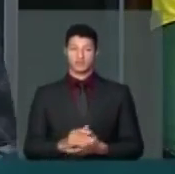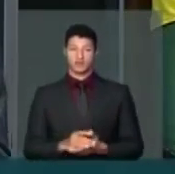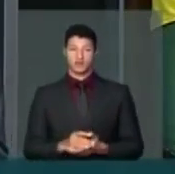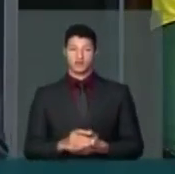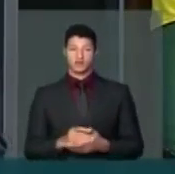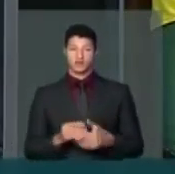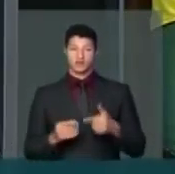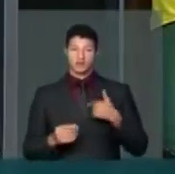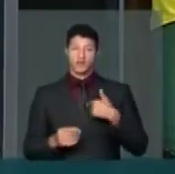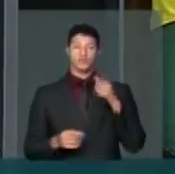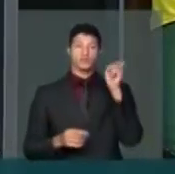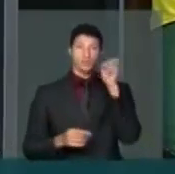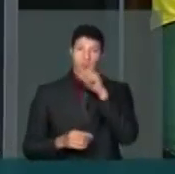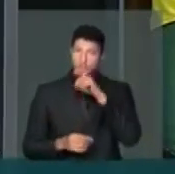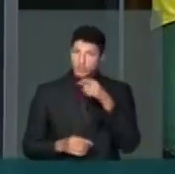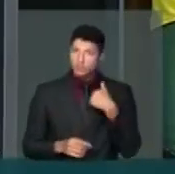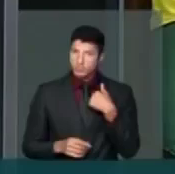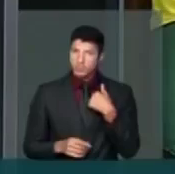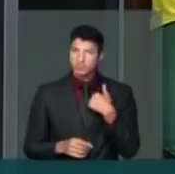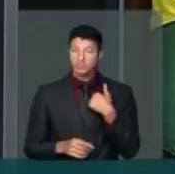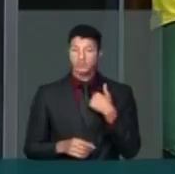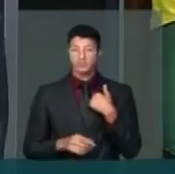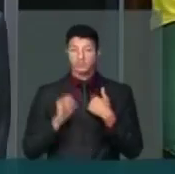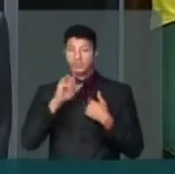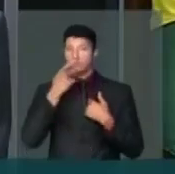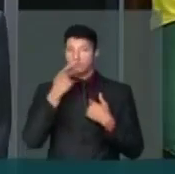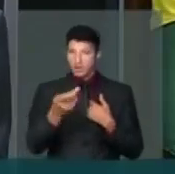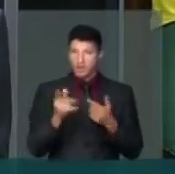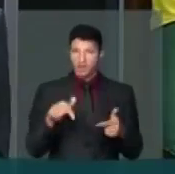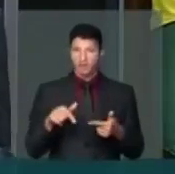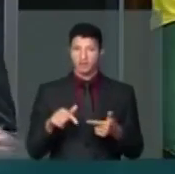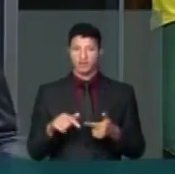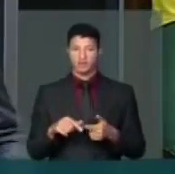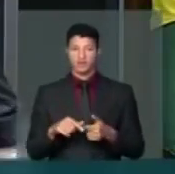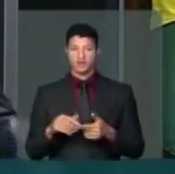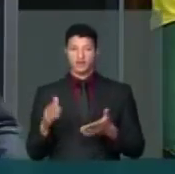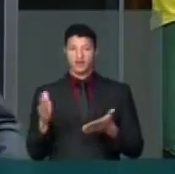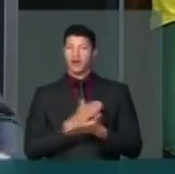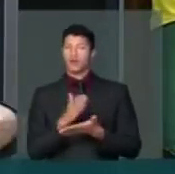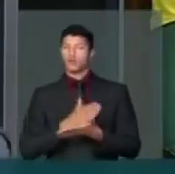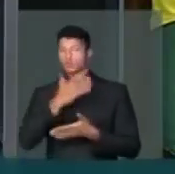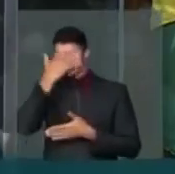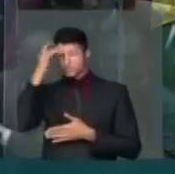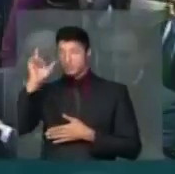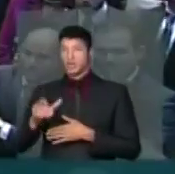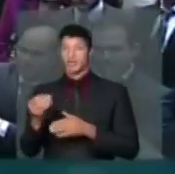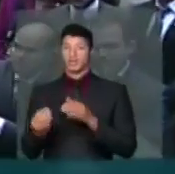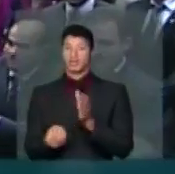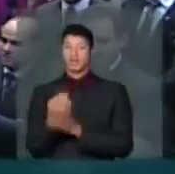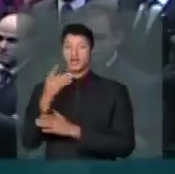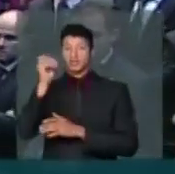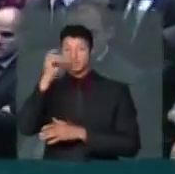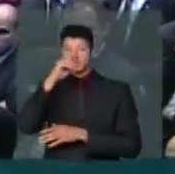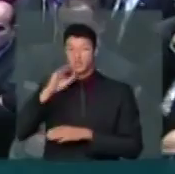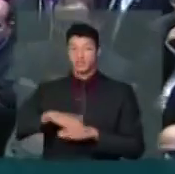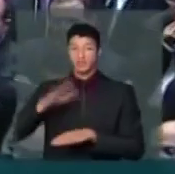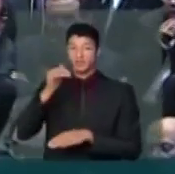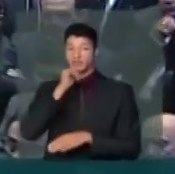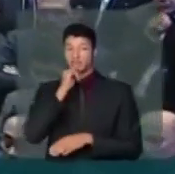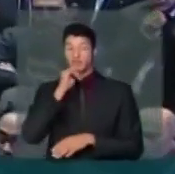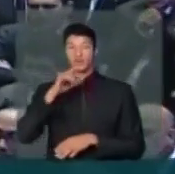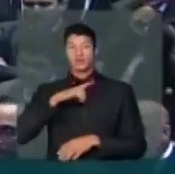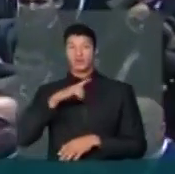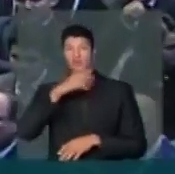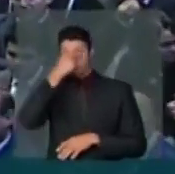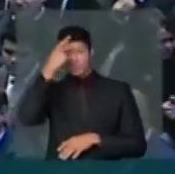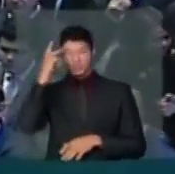Eu estarei mentindo se assim eu disser? Alguns querem criar mais dificuldade. Por exemplo, tinha um